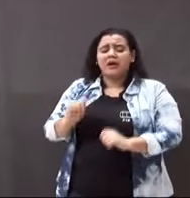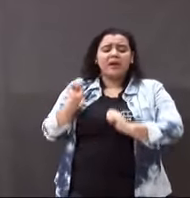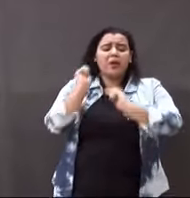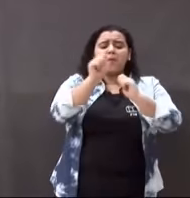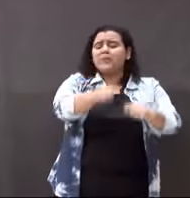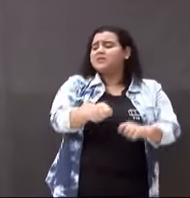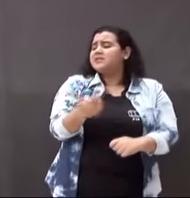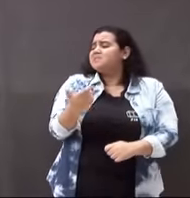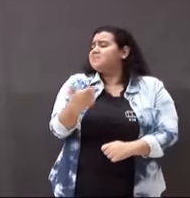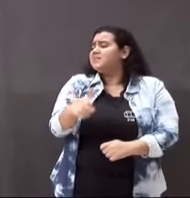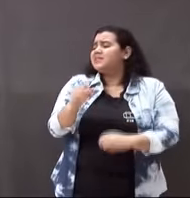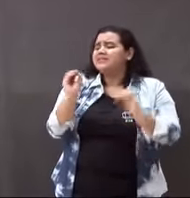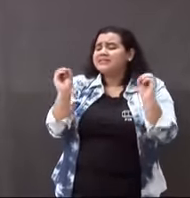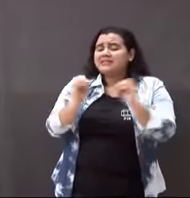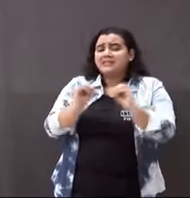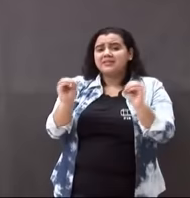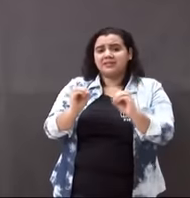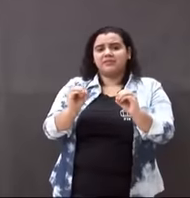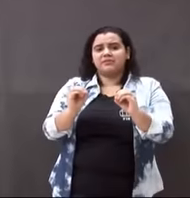O negócio lá tá feio.